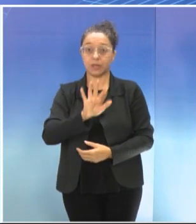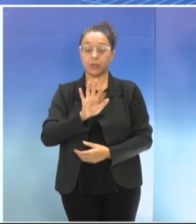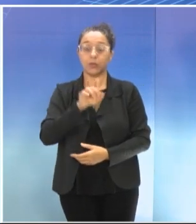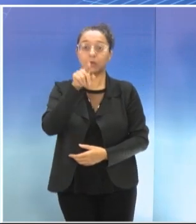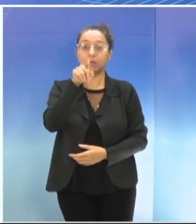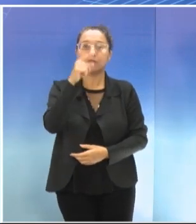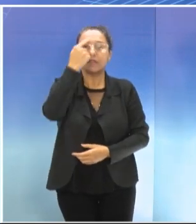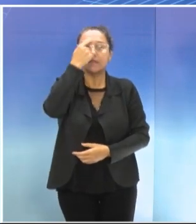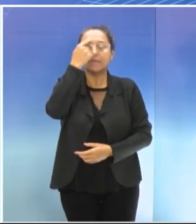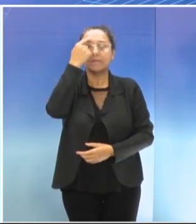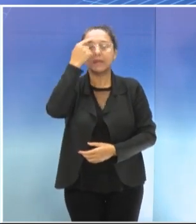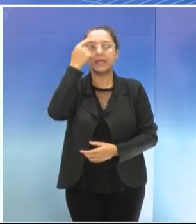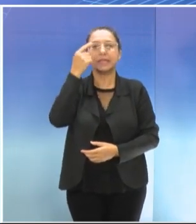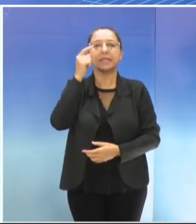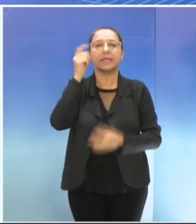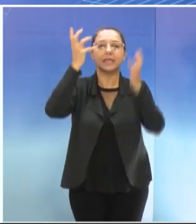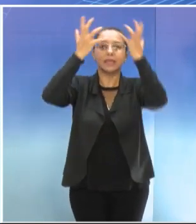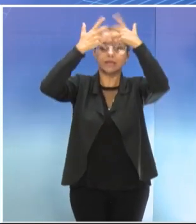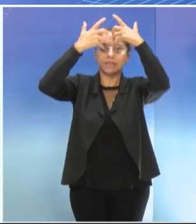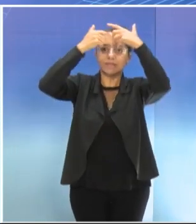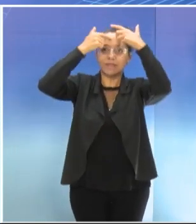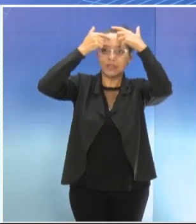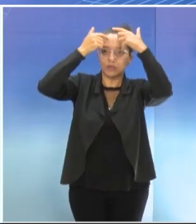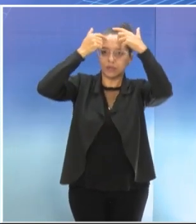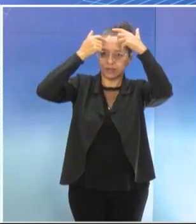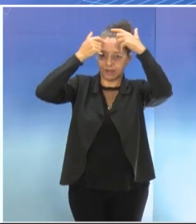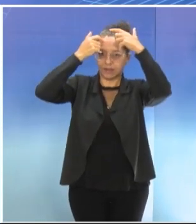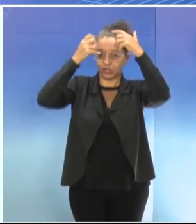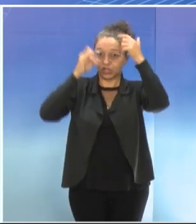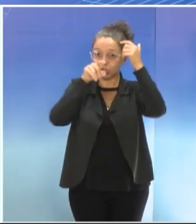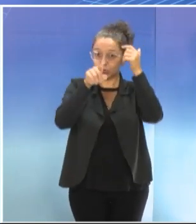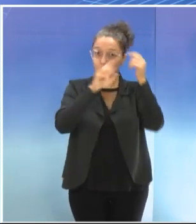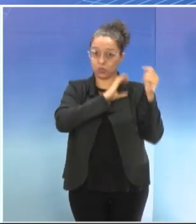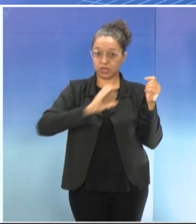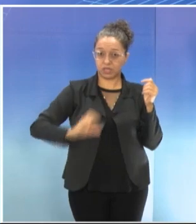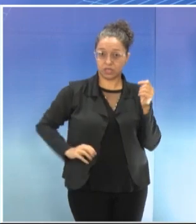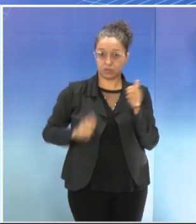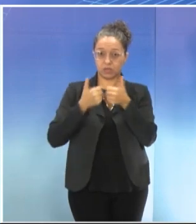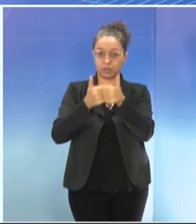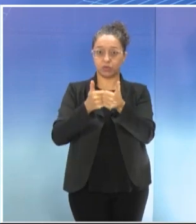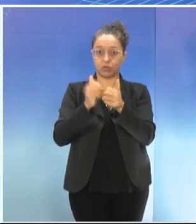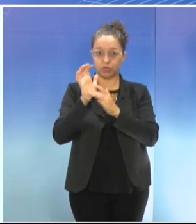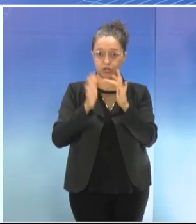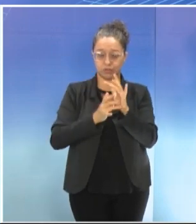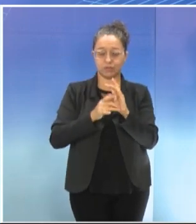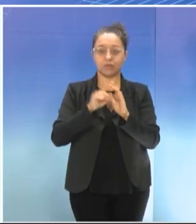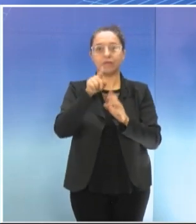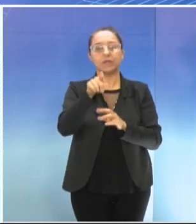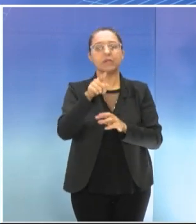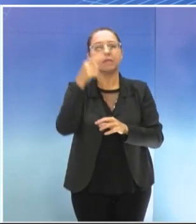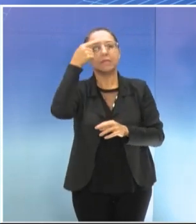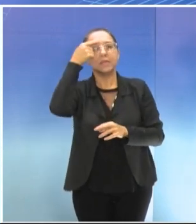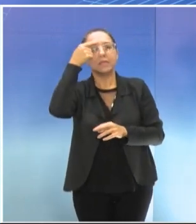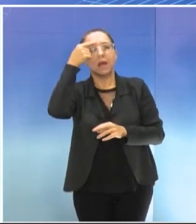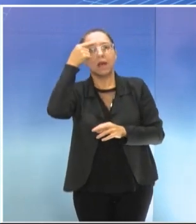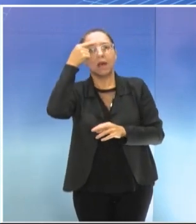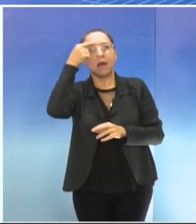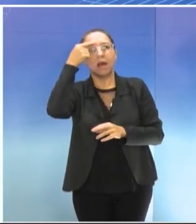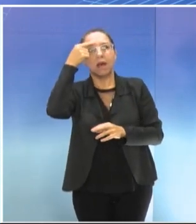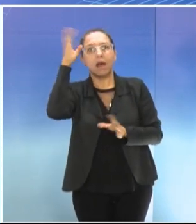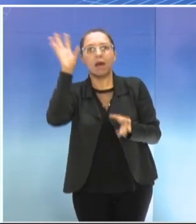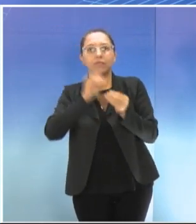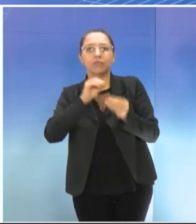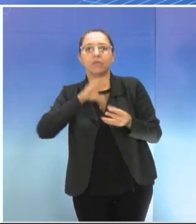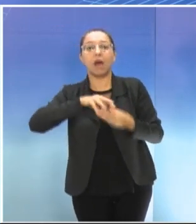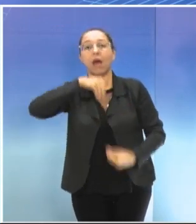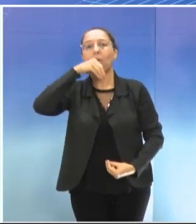seu corpo e sua alma. Preste atenção nisso. Quando eu falo sua consciência ou sua racionalidade, se você